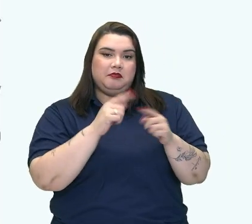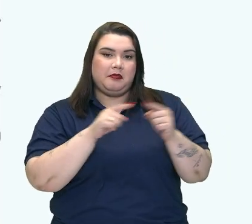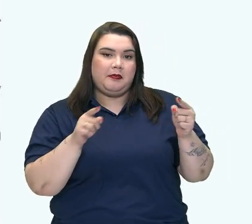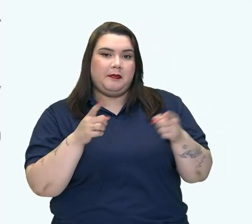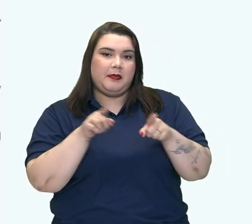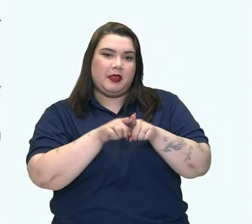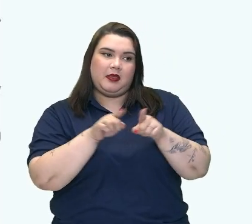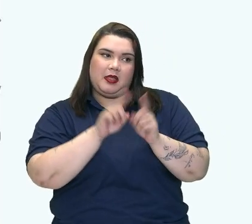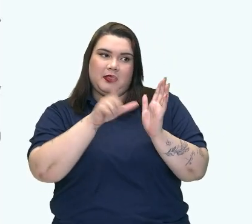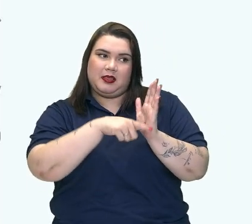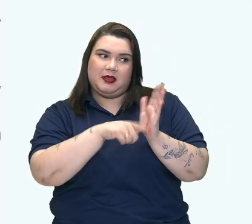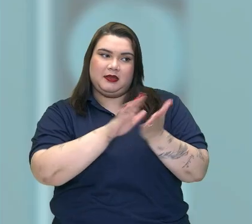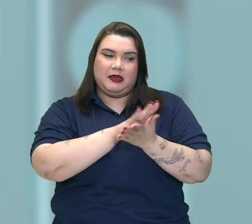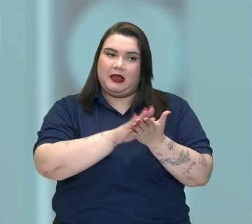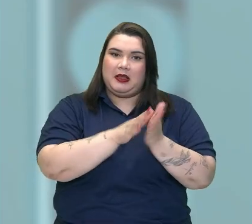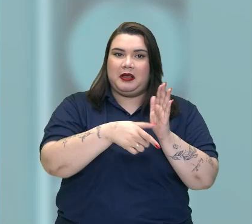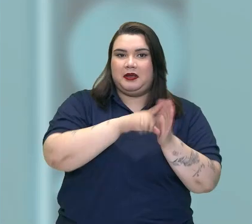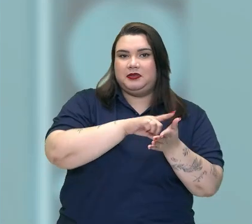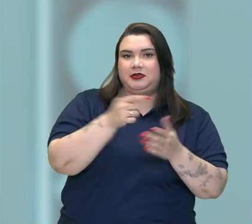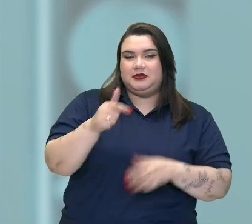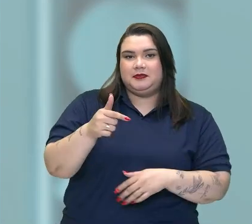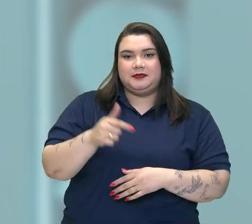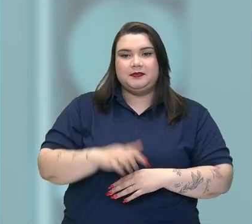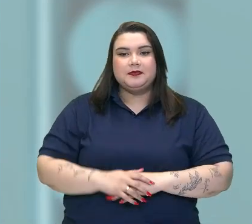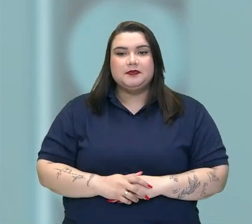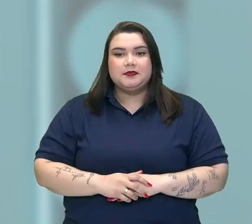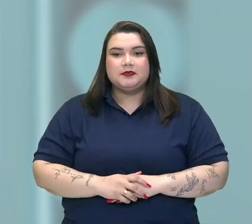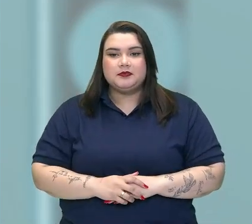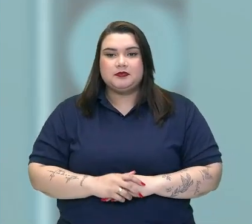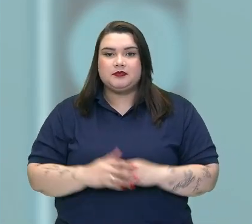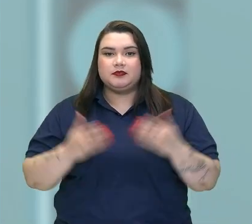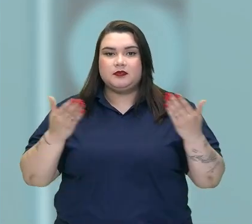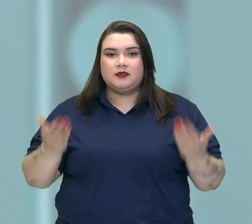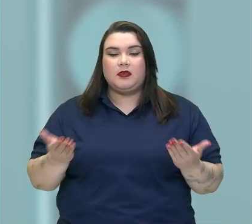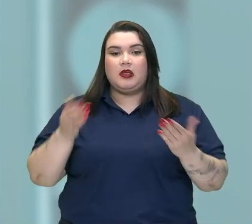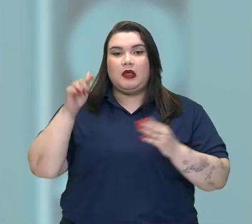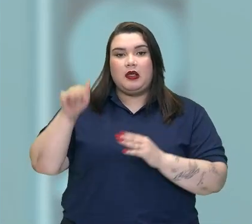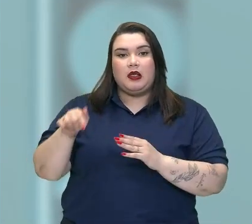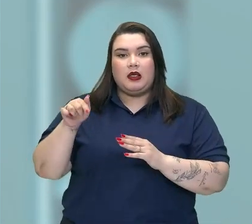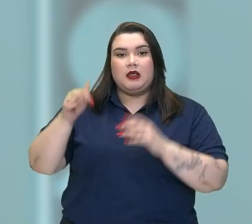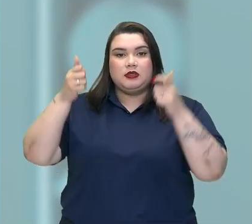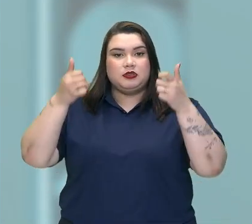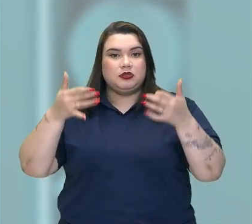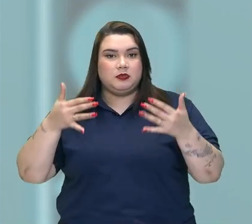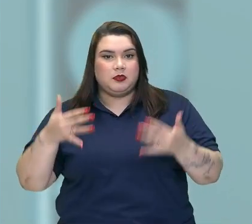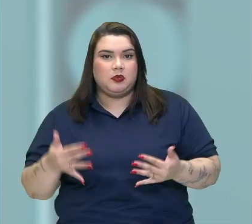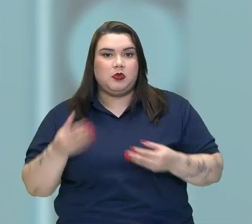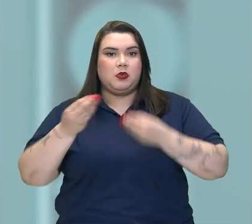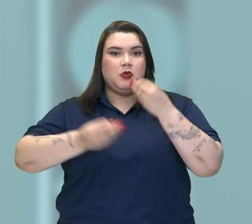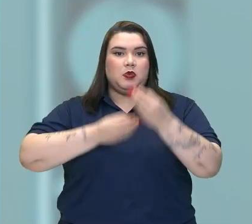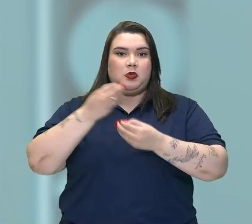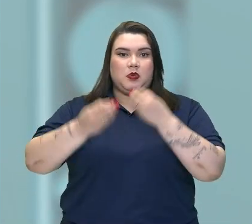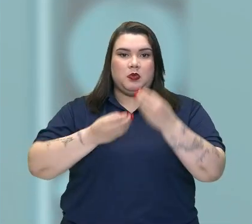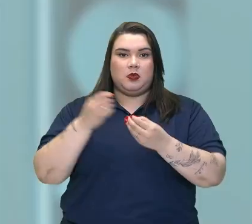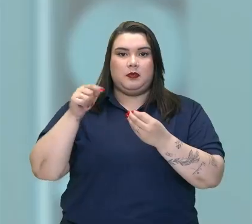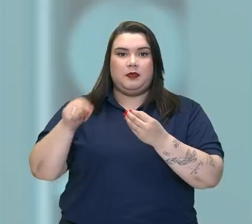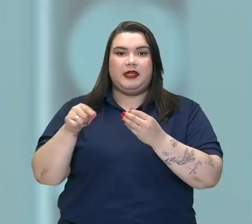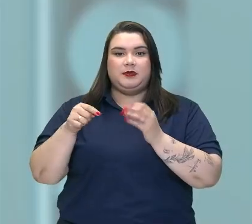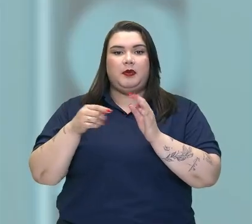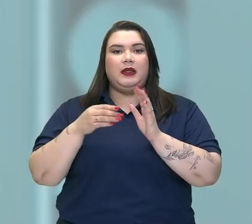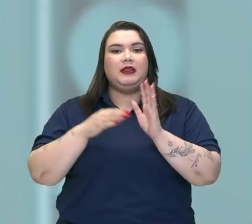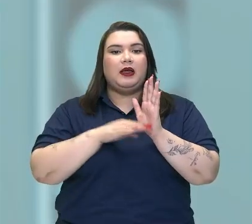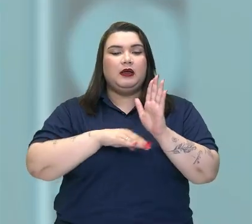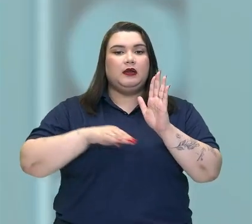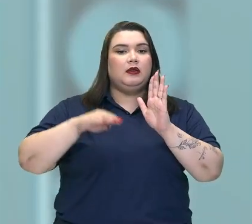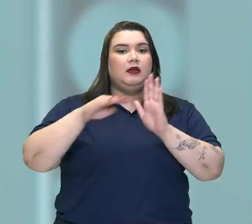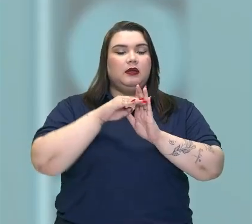mas também não atrasa. Gente, nós temos essa narrativa dentro de A Pensão de Dona Benta, que é uma